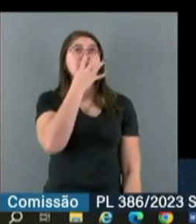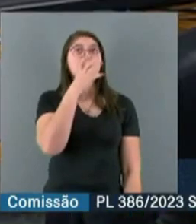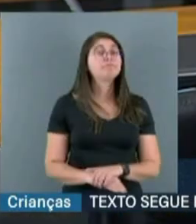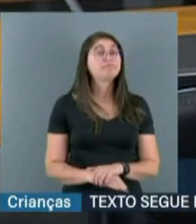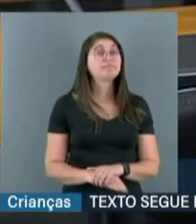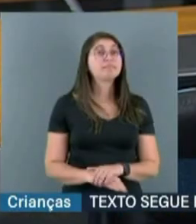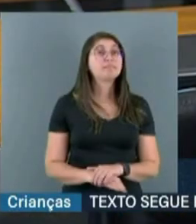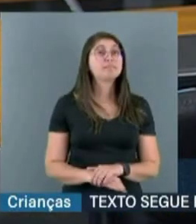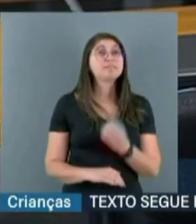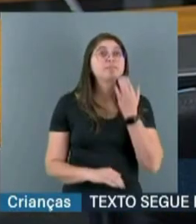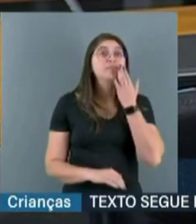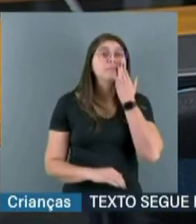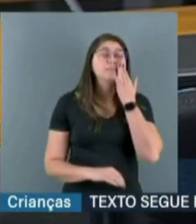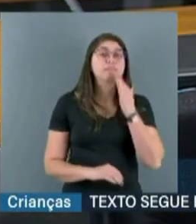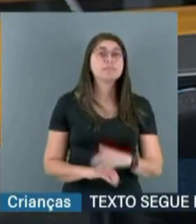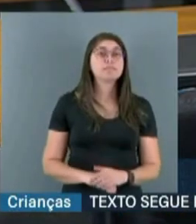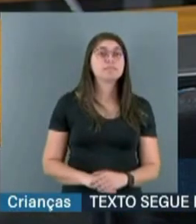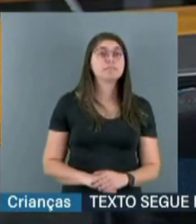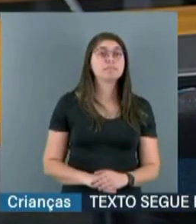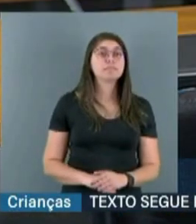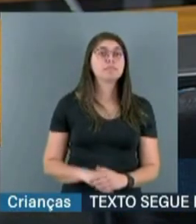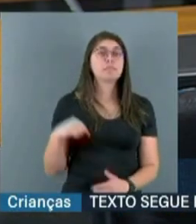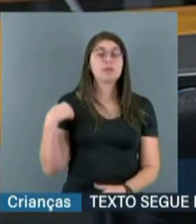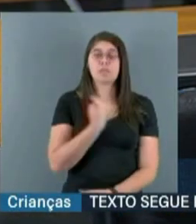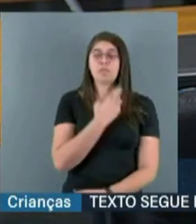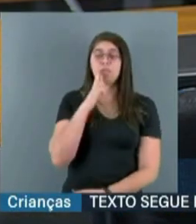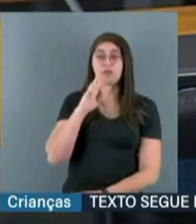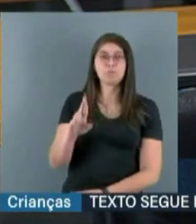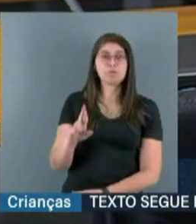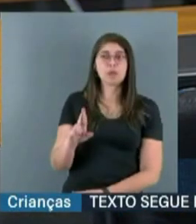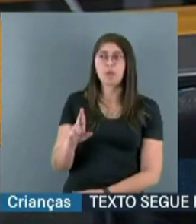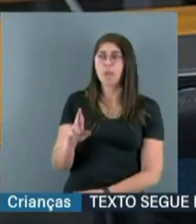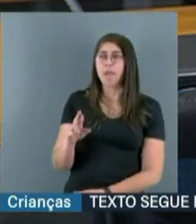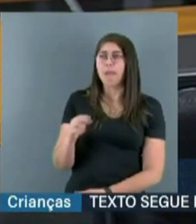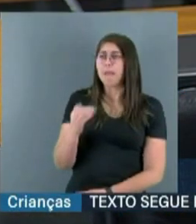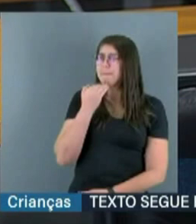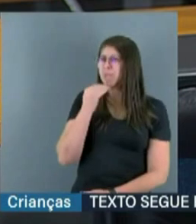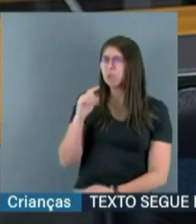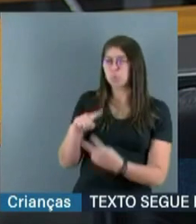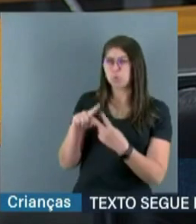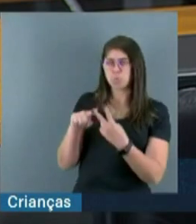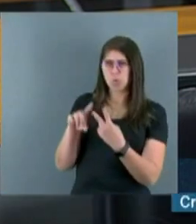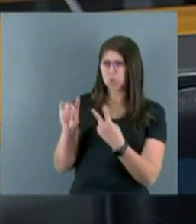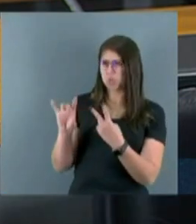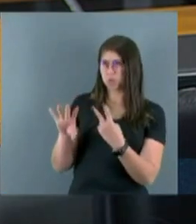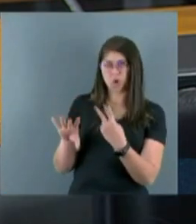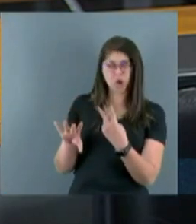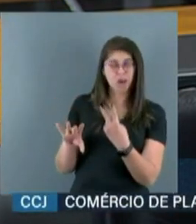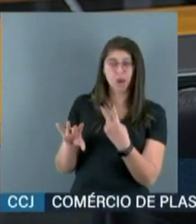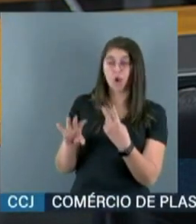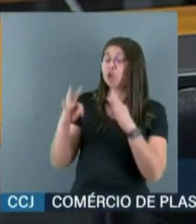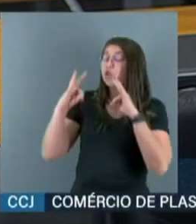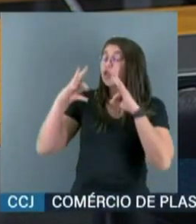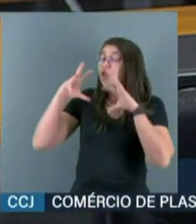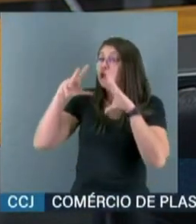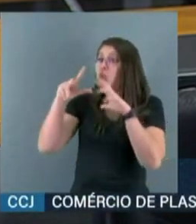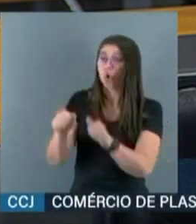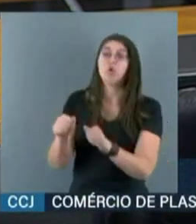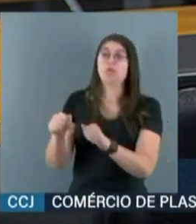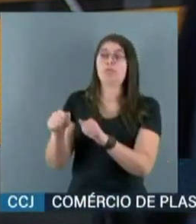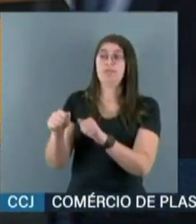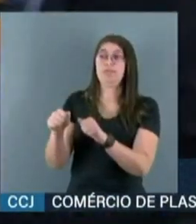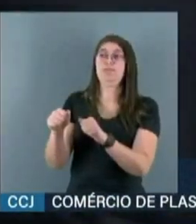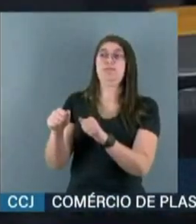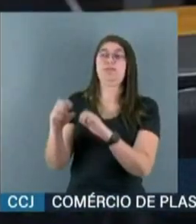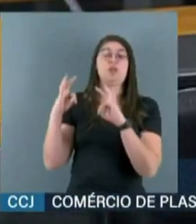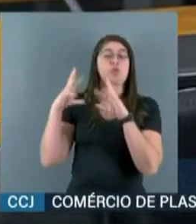bolsonaro a gente não pediu imagem de duas câmeras a gente quer todas as imagens do